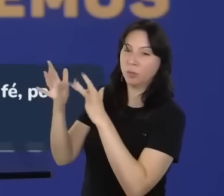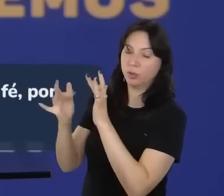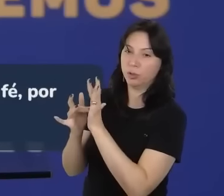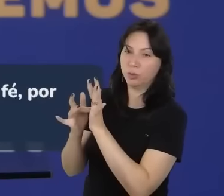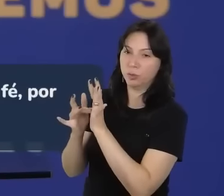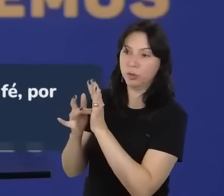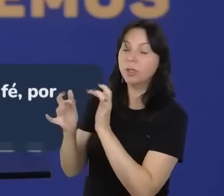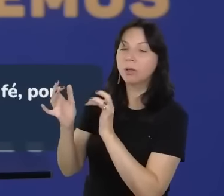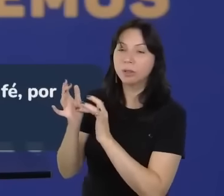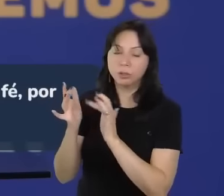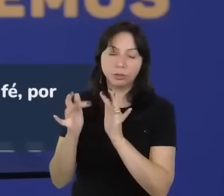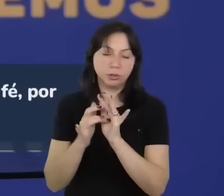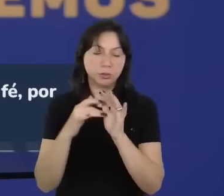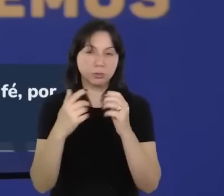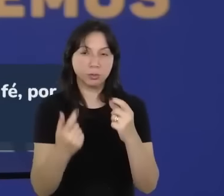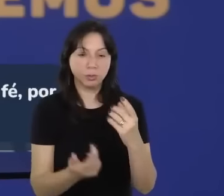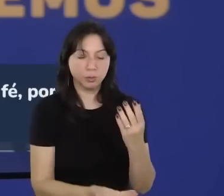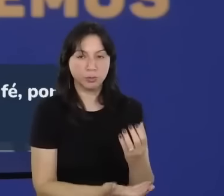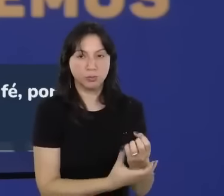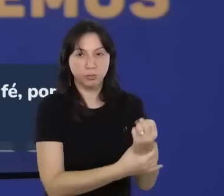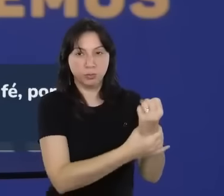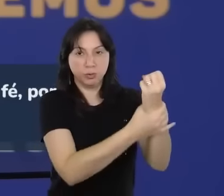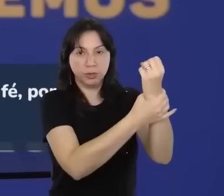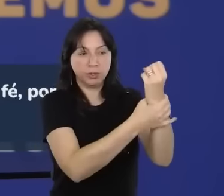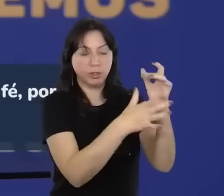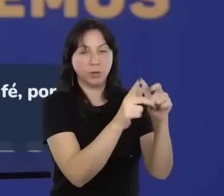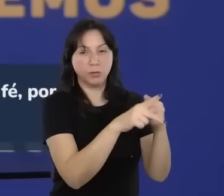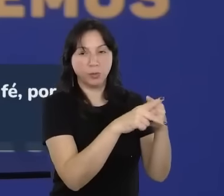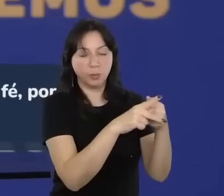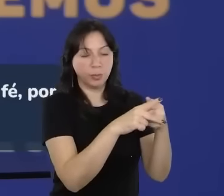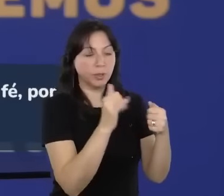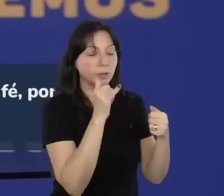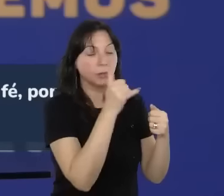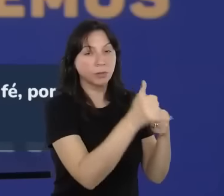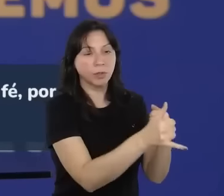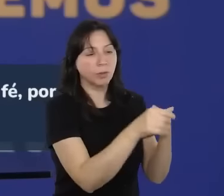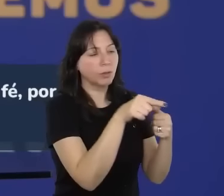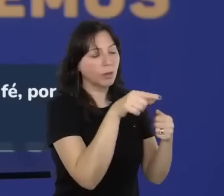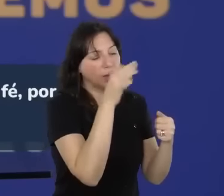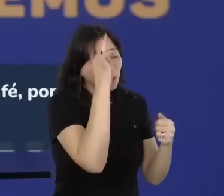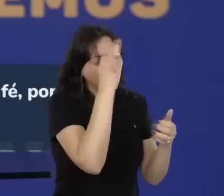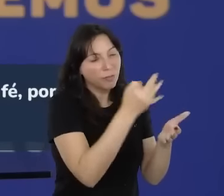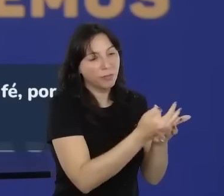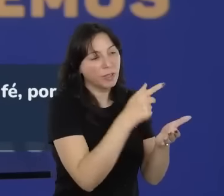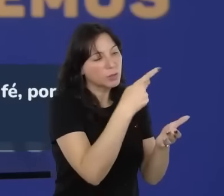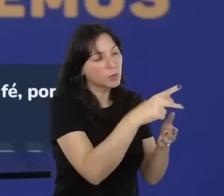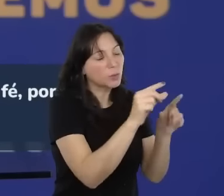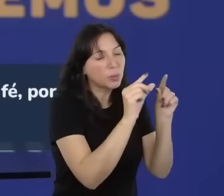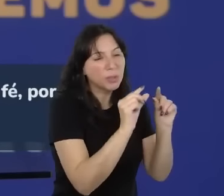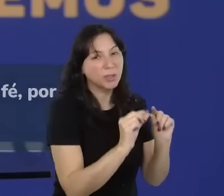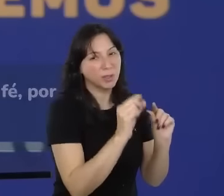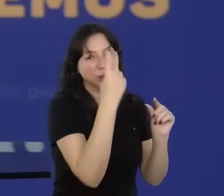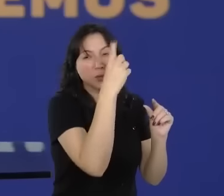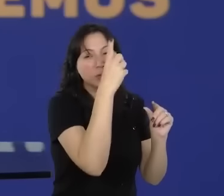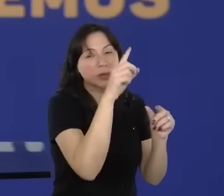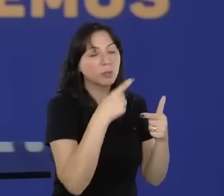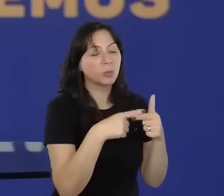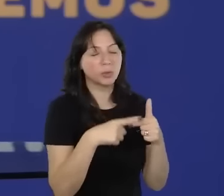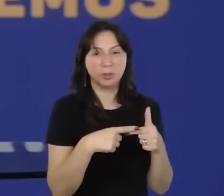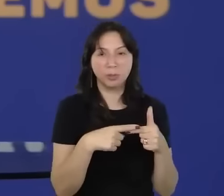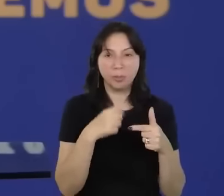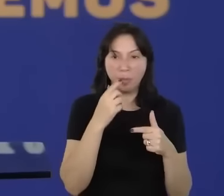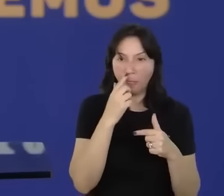estendendo a mão tomou e disse homem de pequena fé Por que duvidaste a primeira coisa que